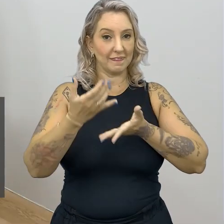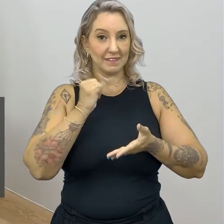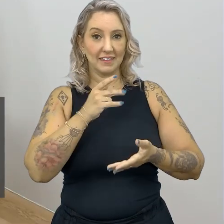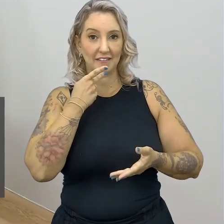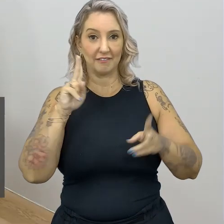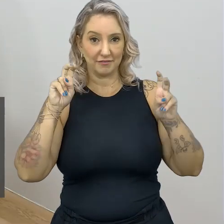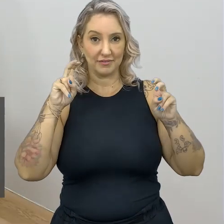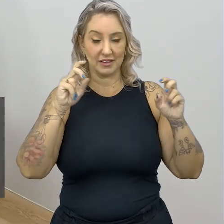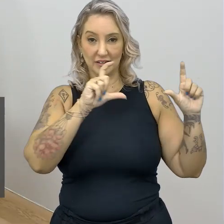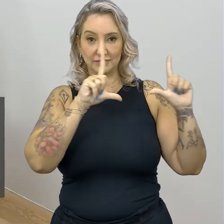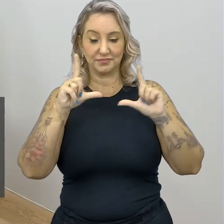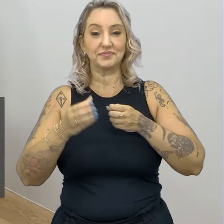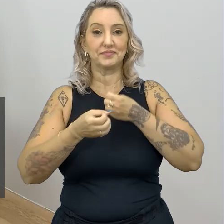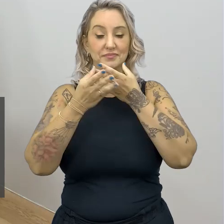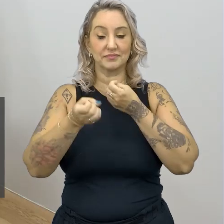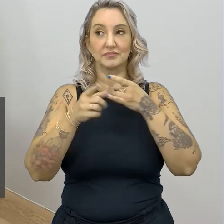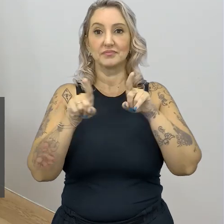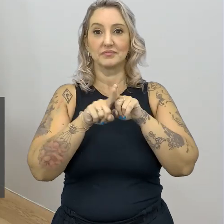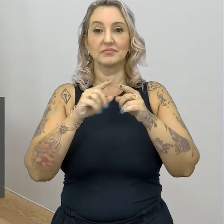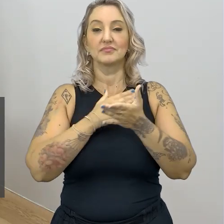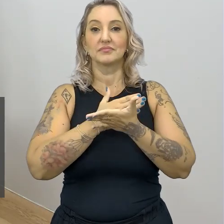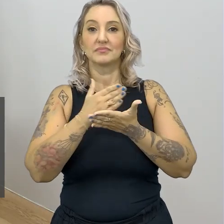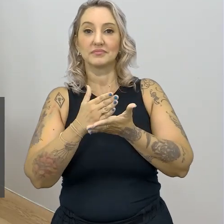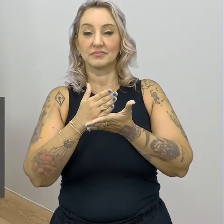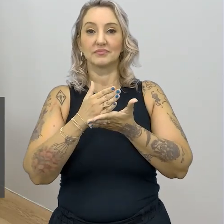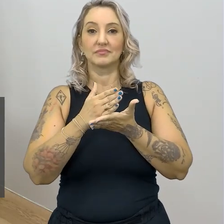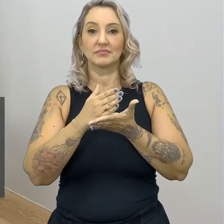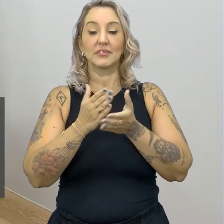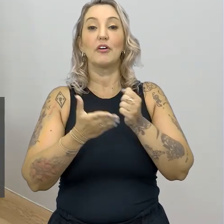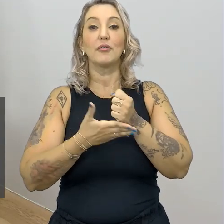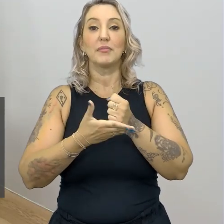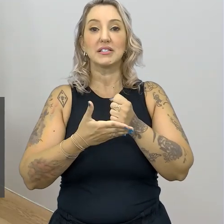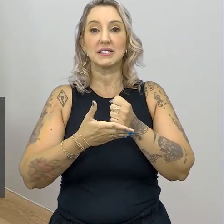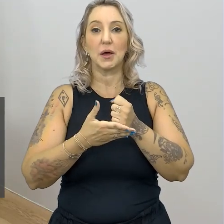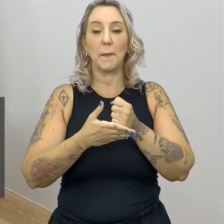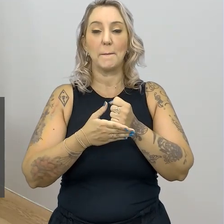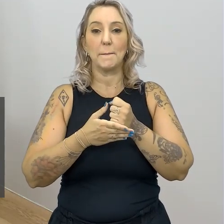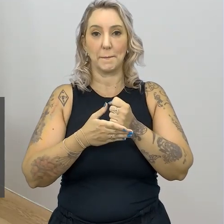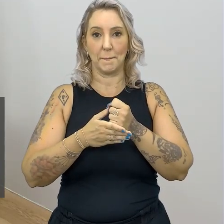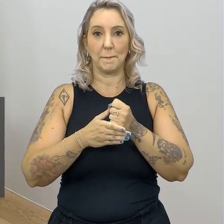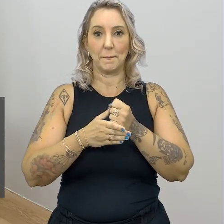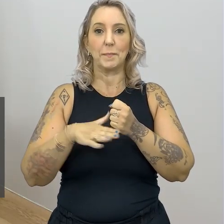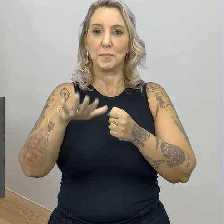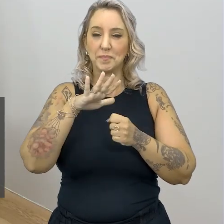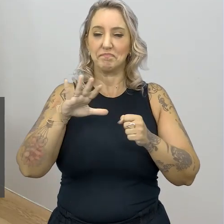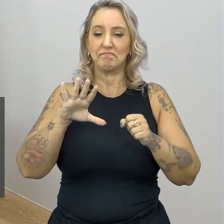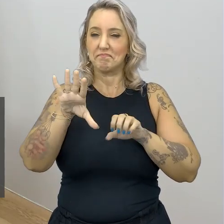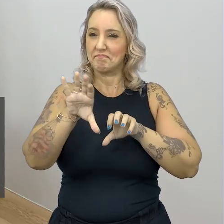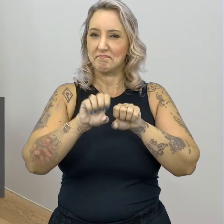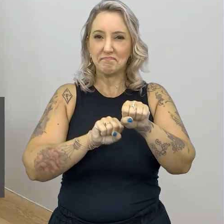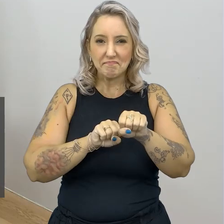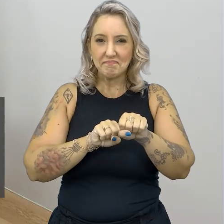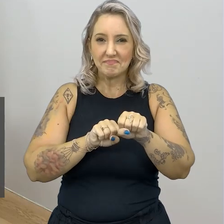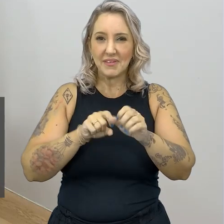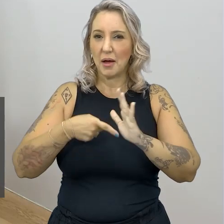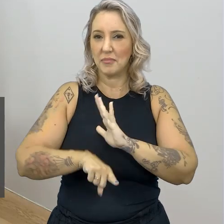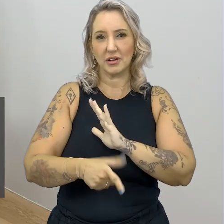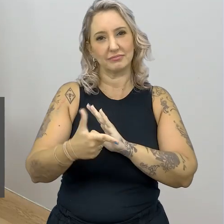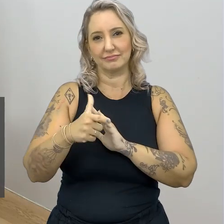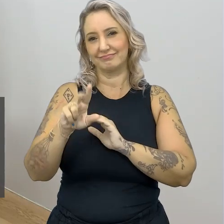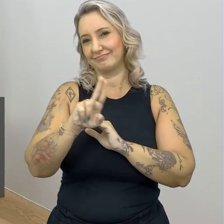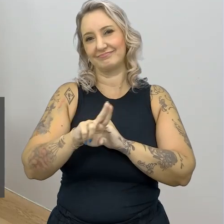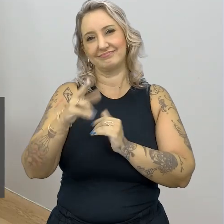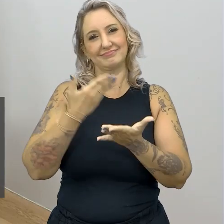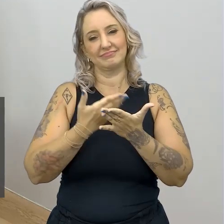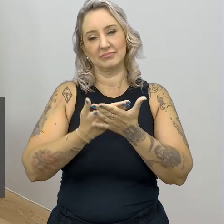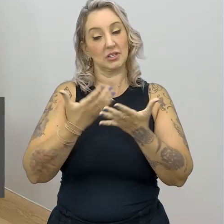abordar só do itinerário formativo, a parte da formação geral básica não vai ser aprofundada, não vai ser trabalhada, e não é isso que a gente